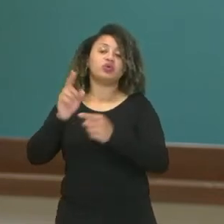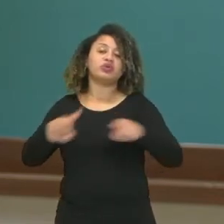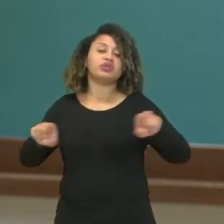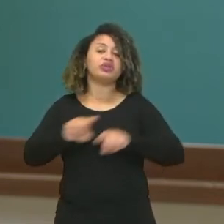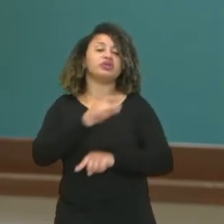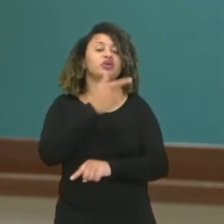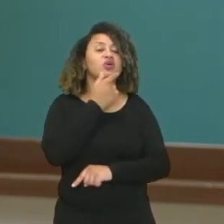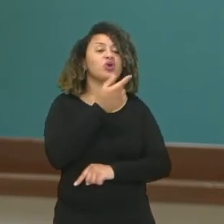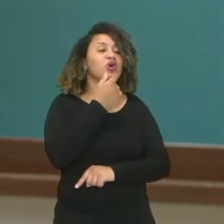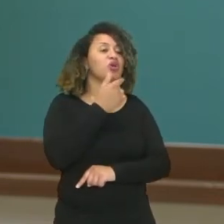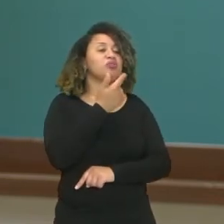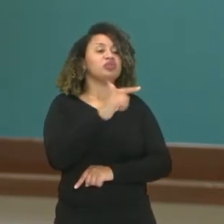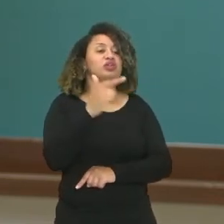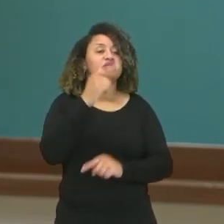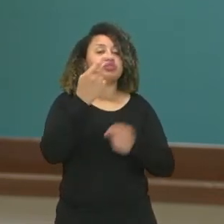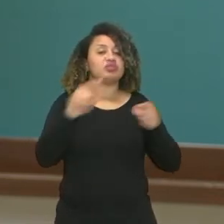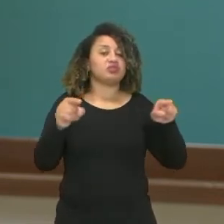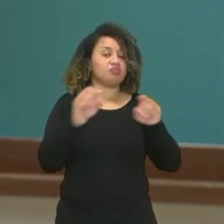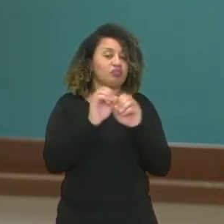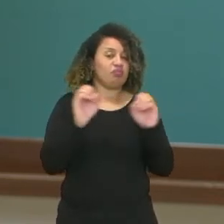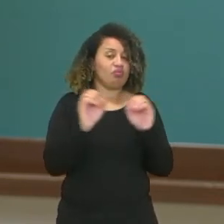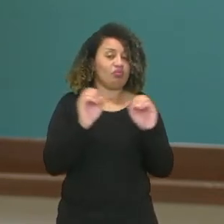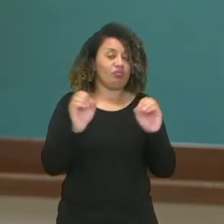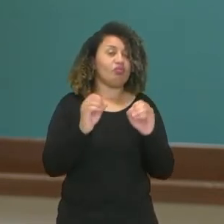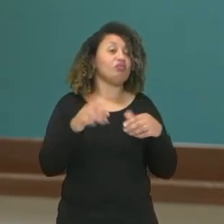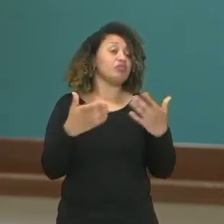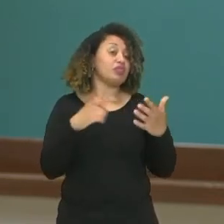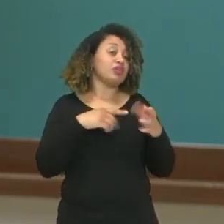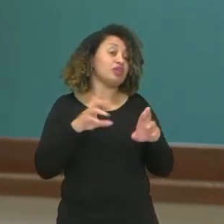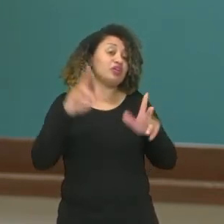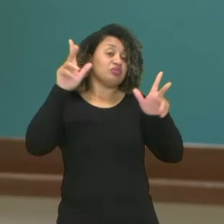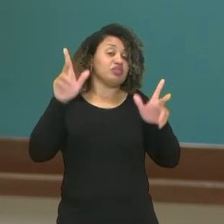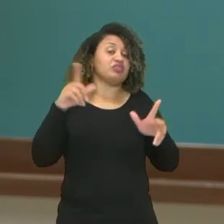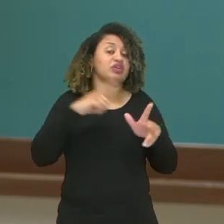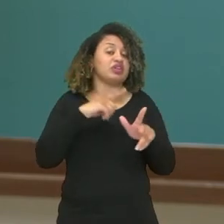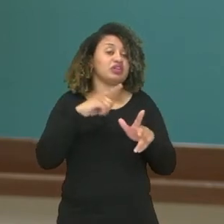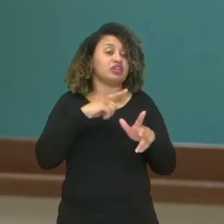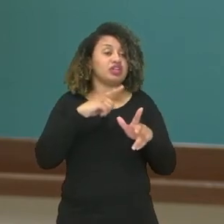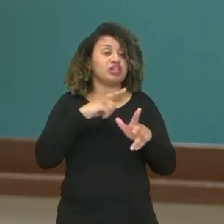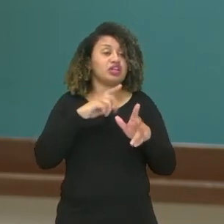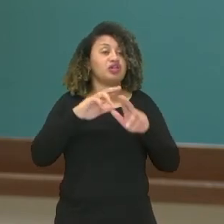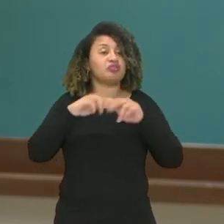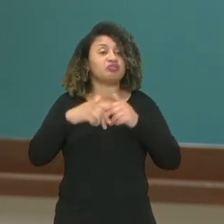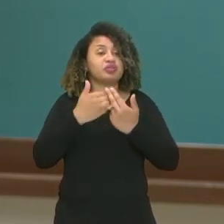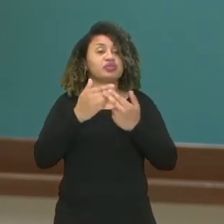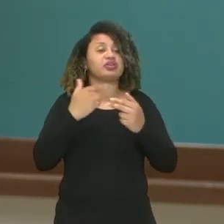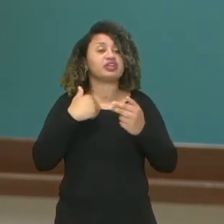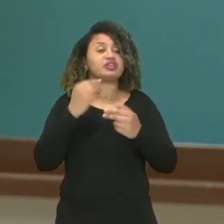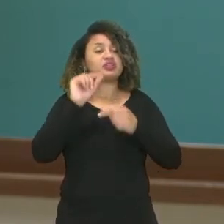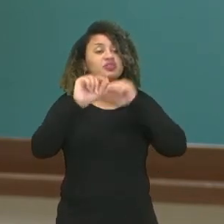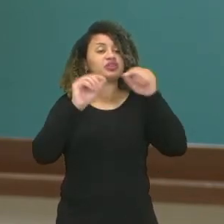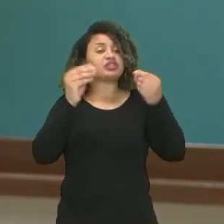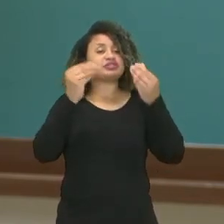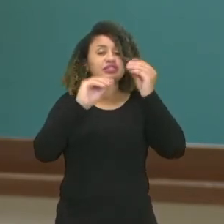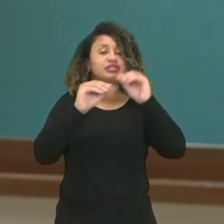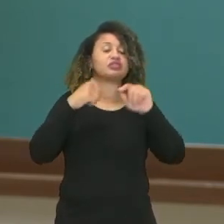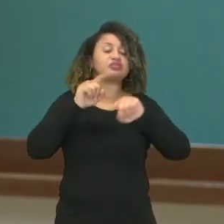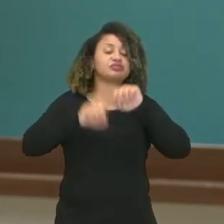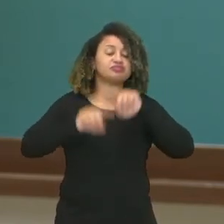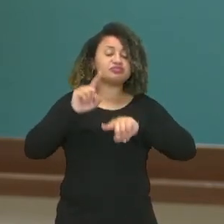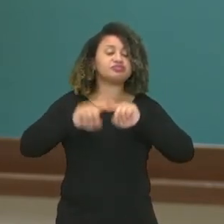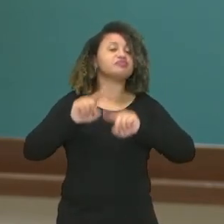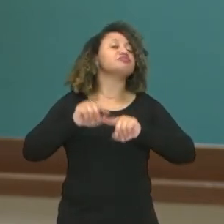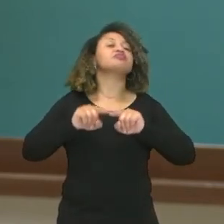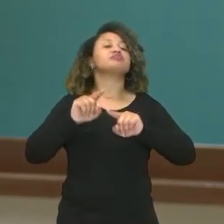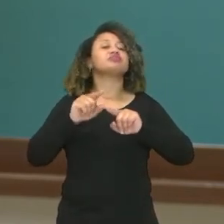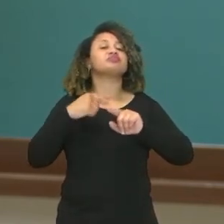masculino não tem música, tá? Então, tem algumas diferenças ali entre eles. Então, esses são os aparelhos da ginástica